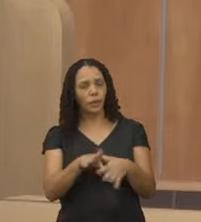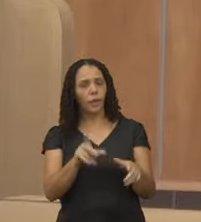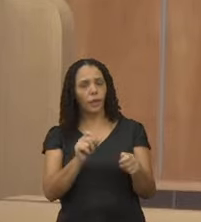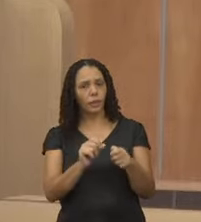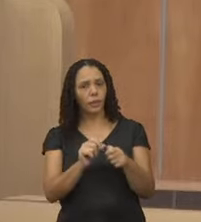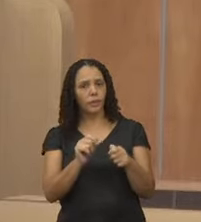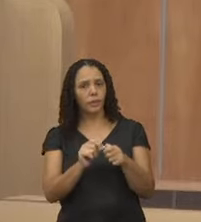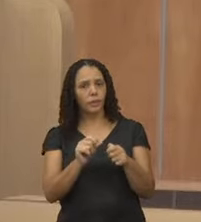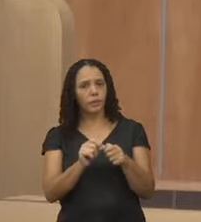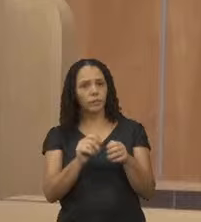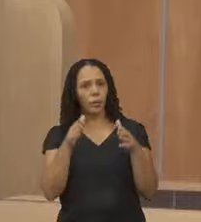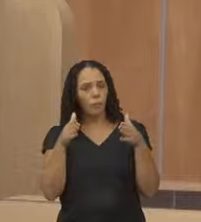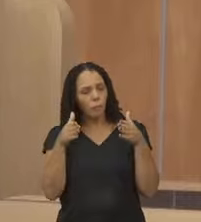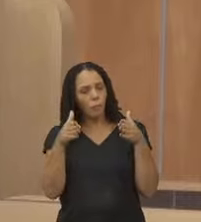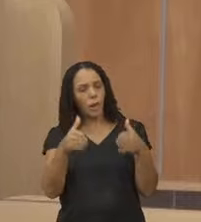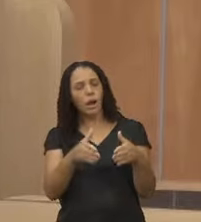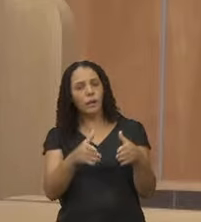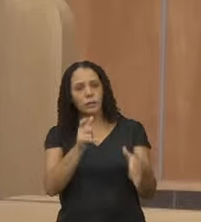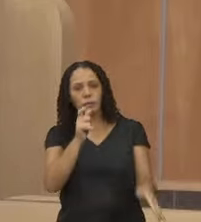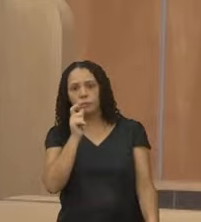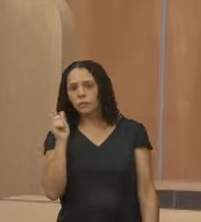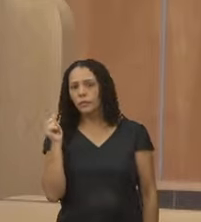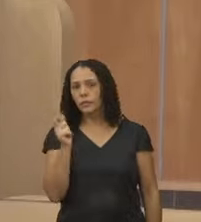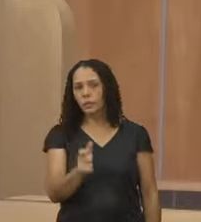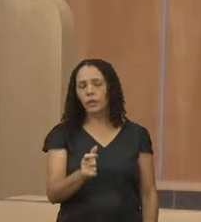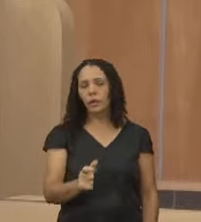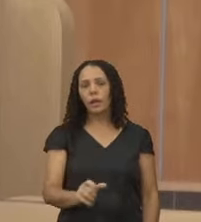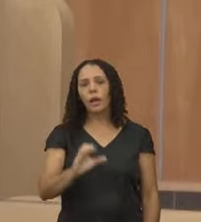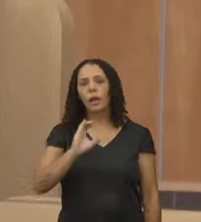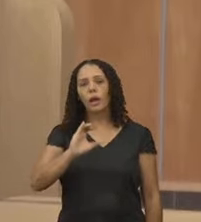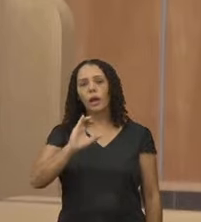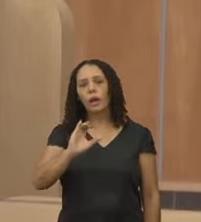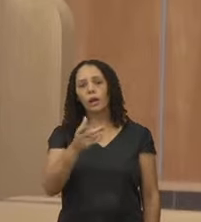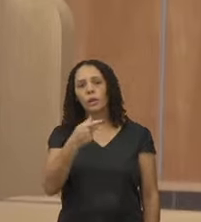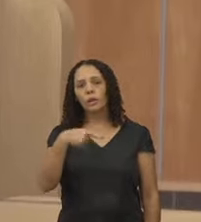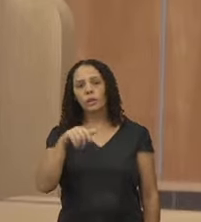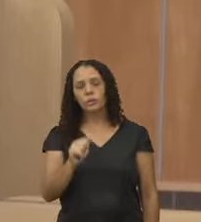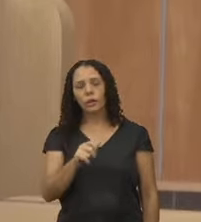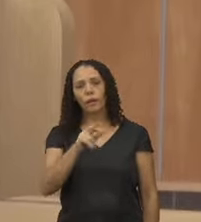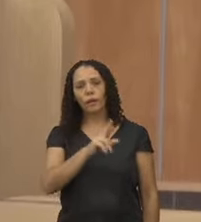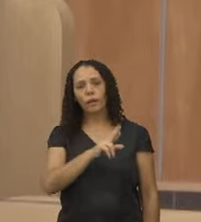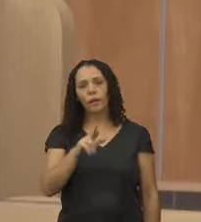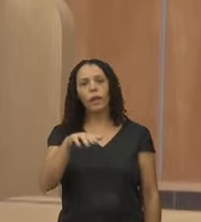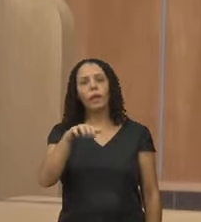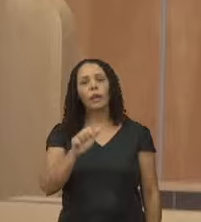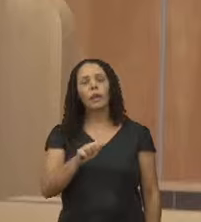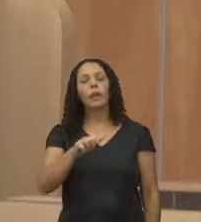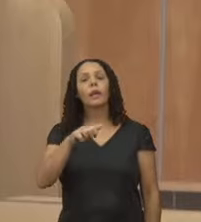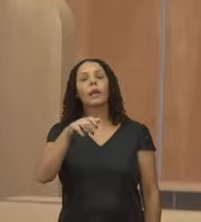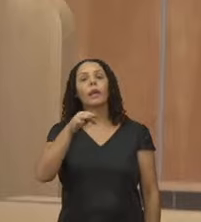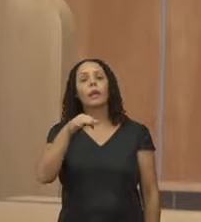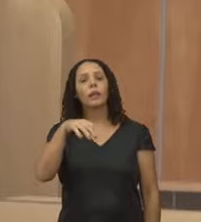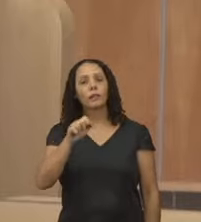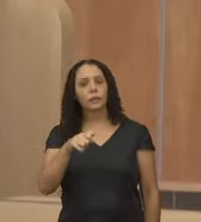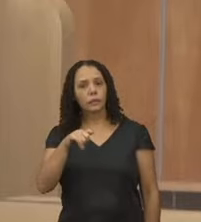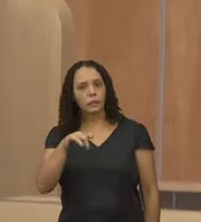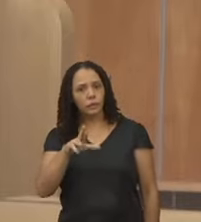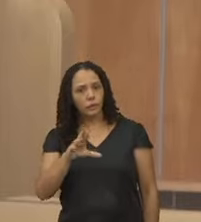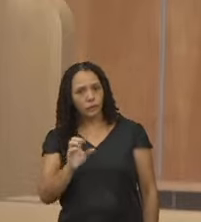questão de ser mais enfático na palavra charreteiro, porque a minha fala inicia dessa